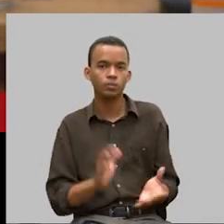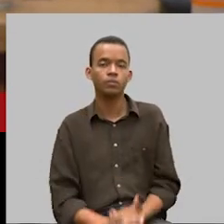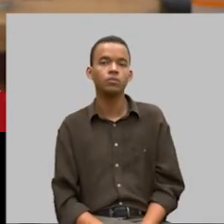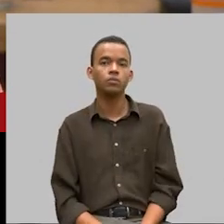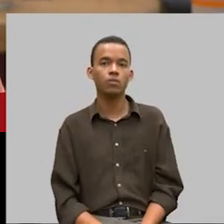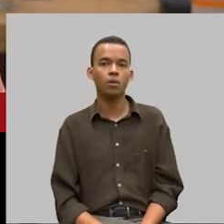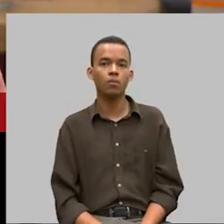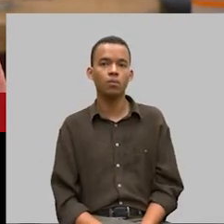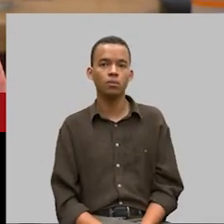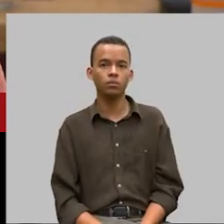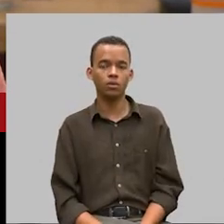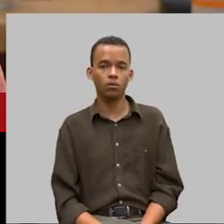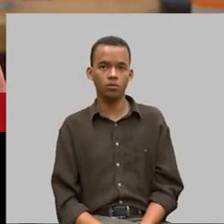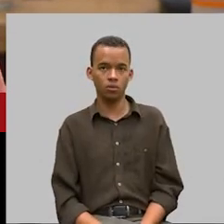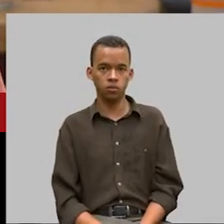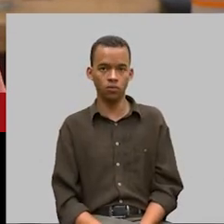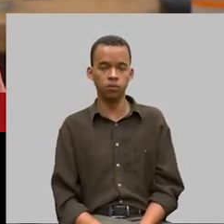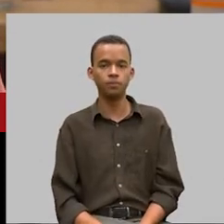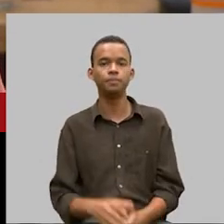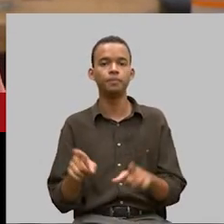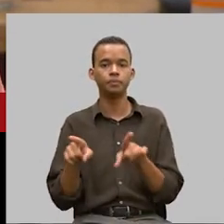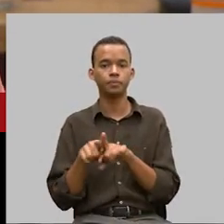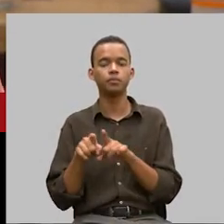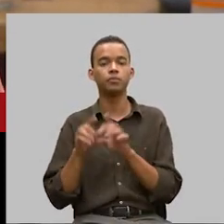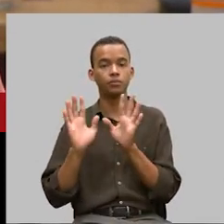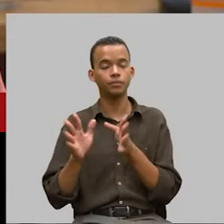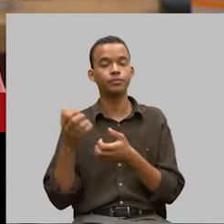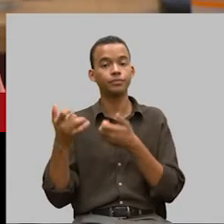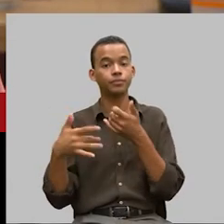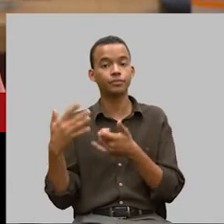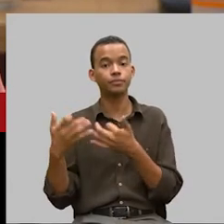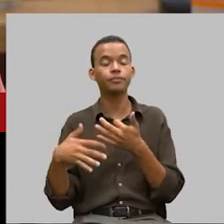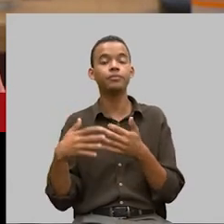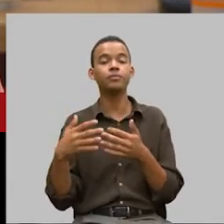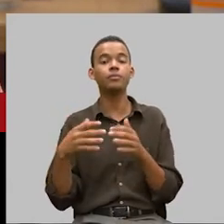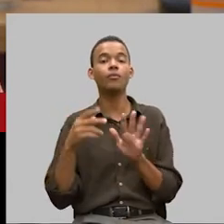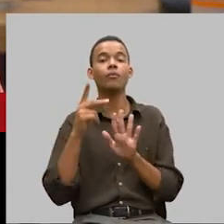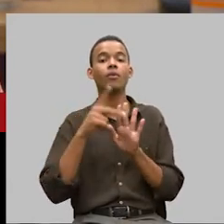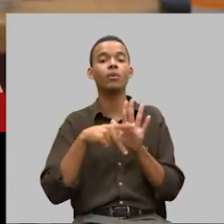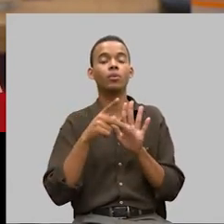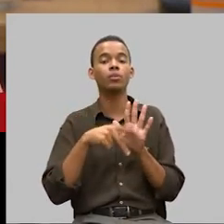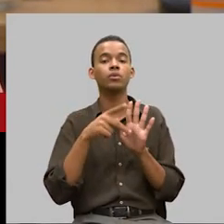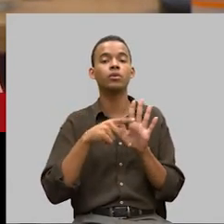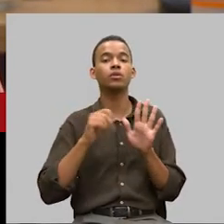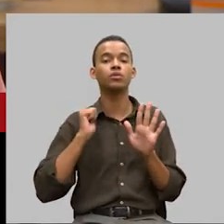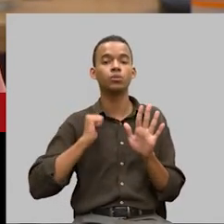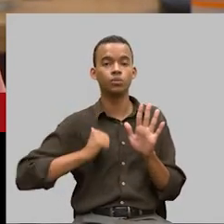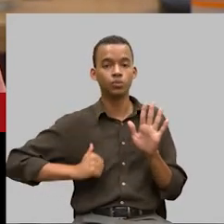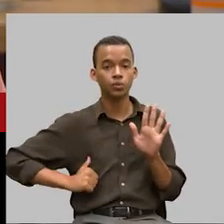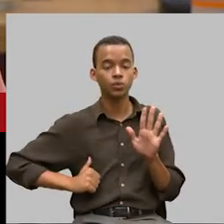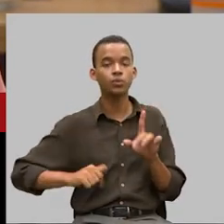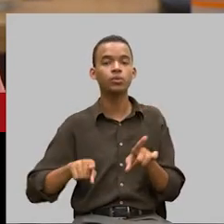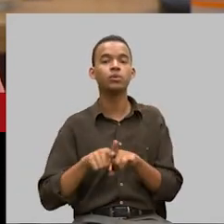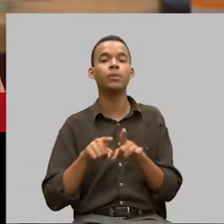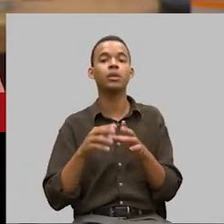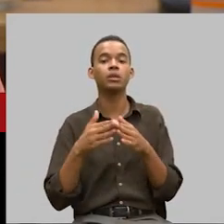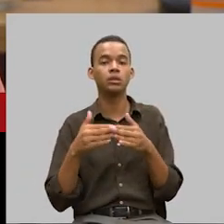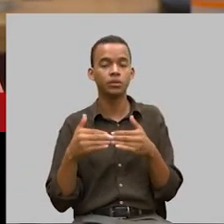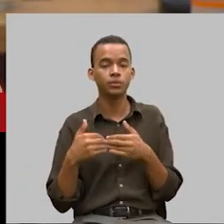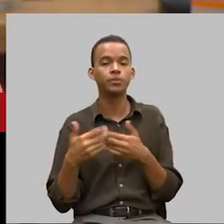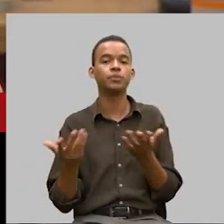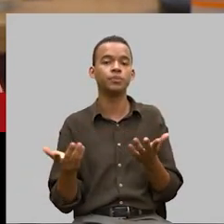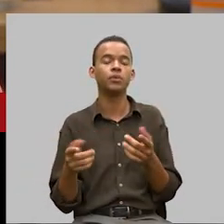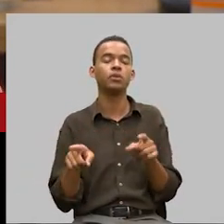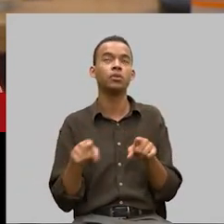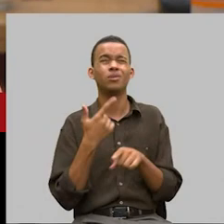a a a as companheiras citaram também o pibid o programa de bolsas e de iniciação à docência né lembro também do residência